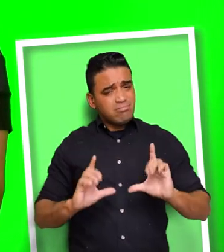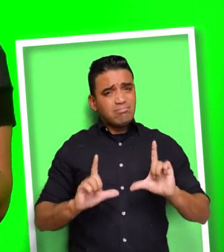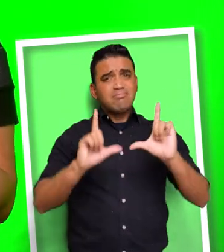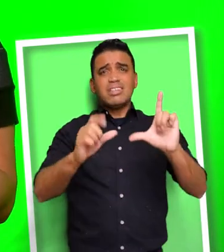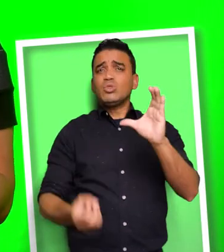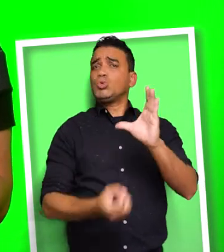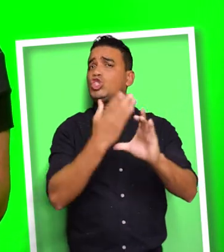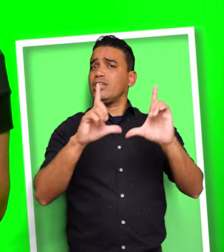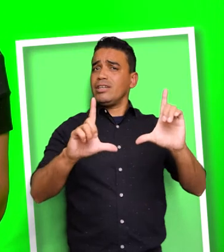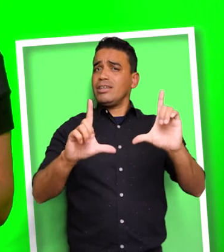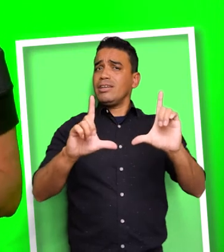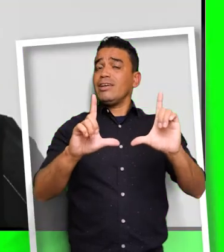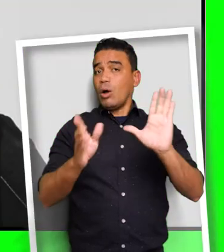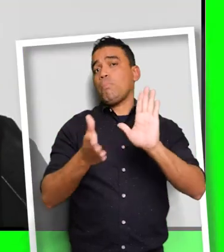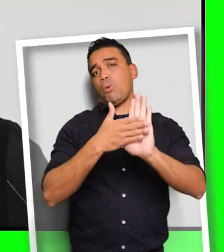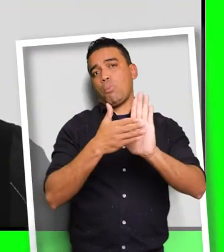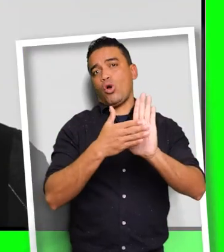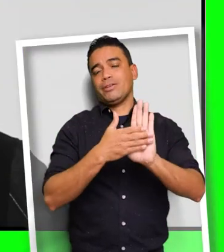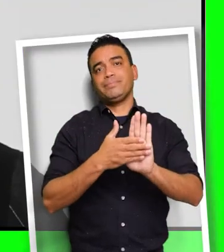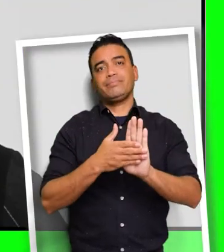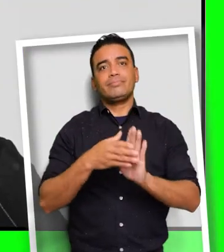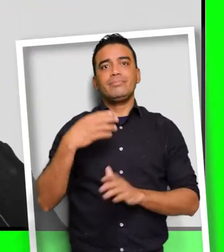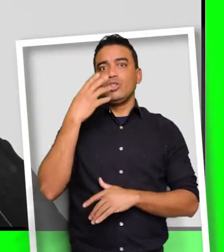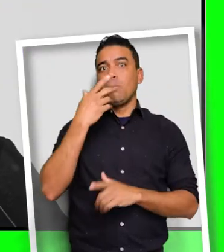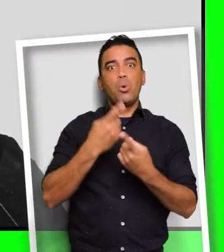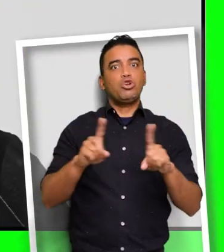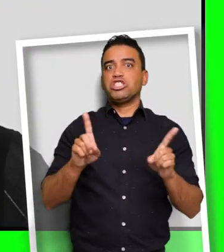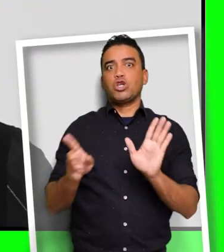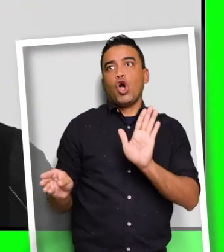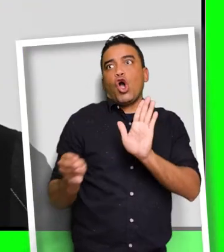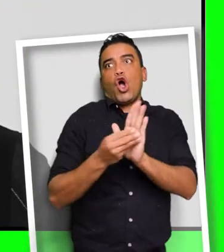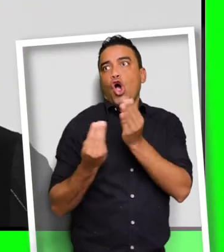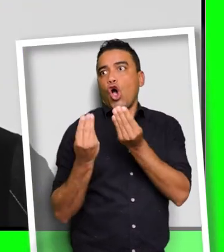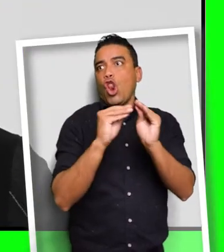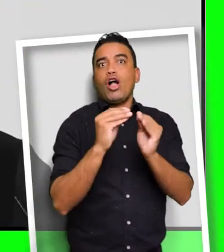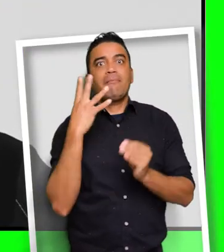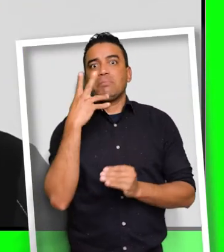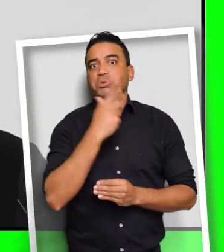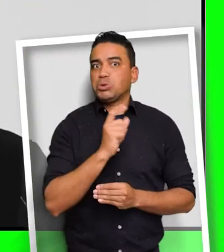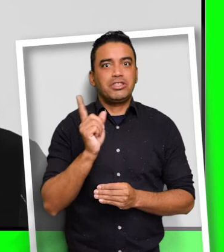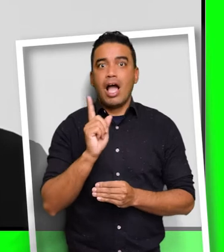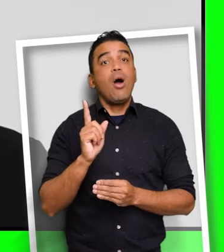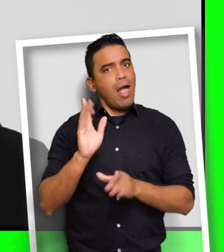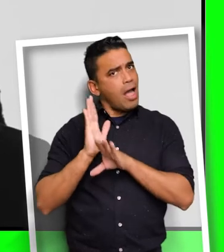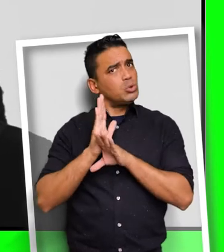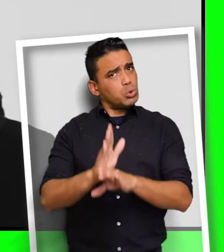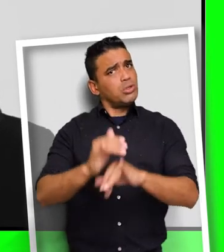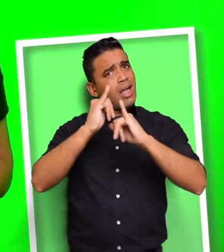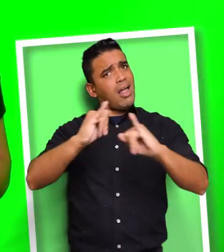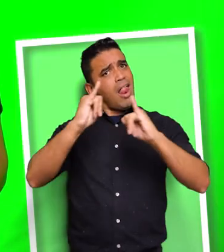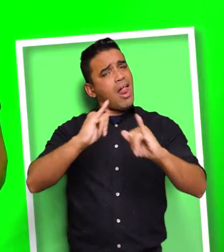cena, que é esse que a gente propõe. Então a música não é um acessório da cena, ela ajuda a contar aquela